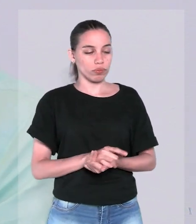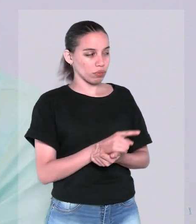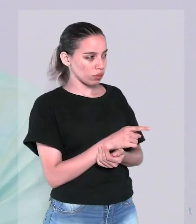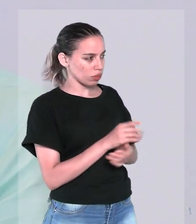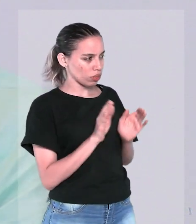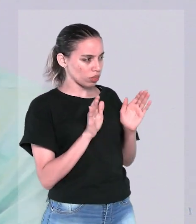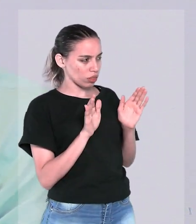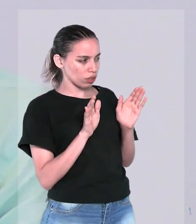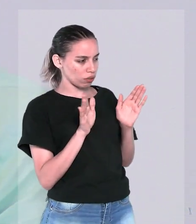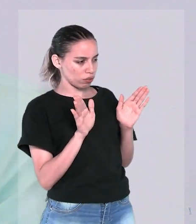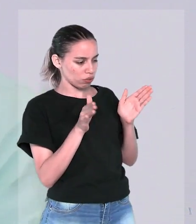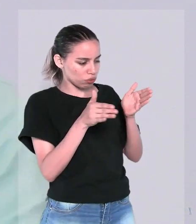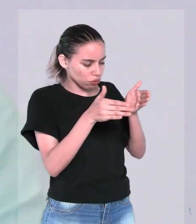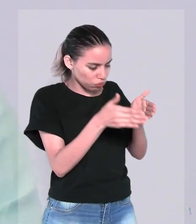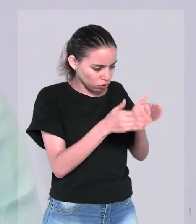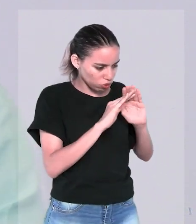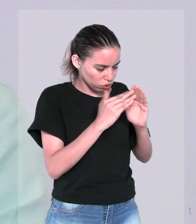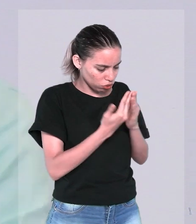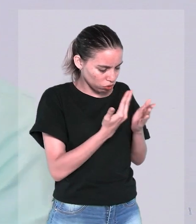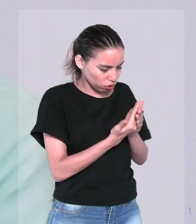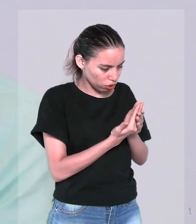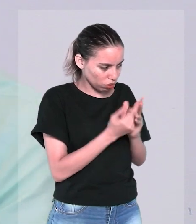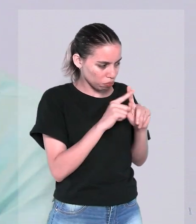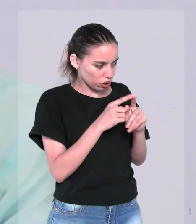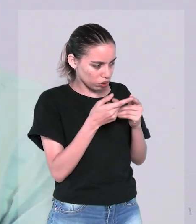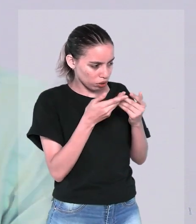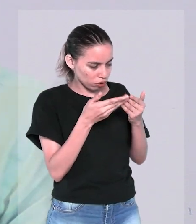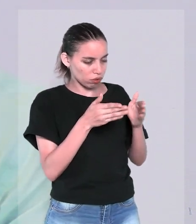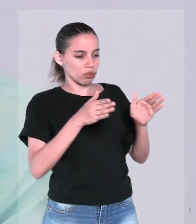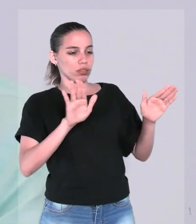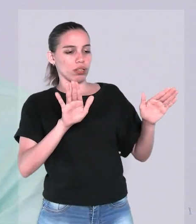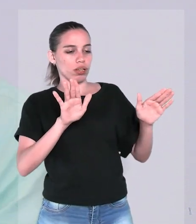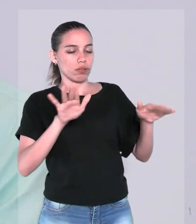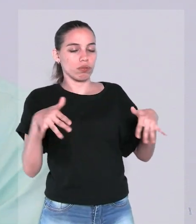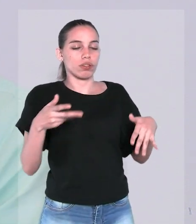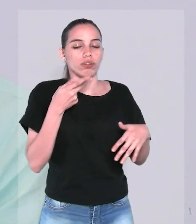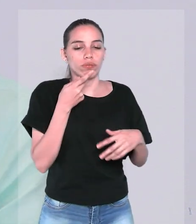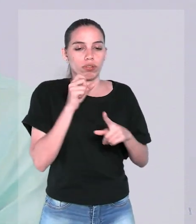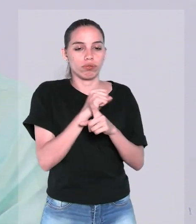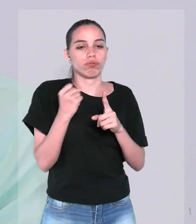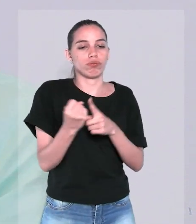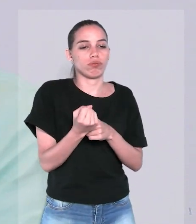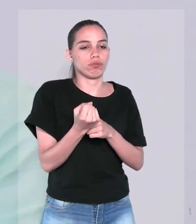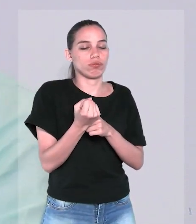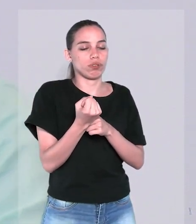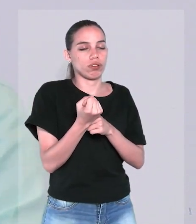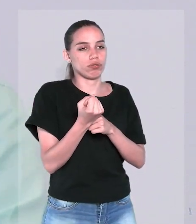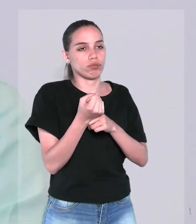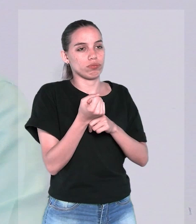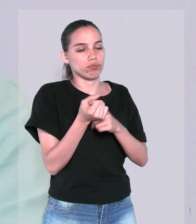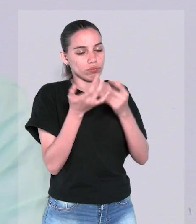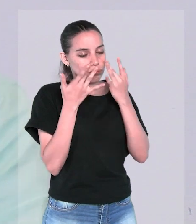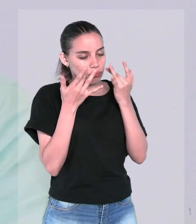gozo em violar. E ele não tem qualquer problema em violar perante todo mundo. Ele gosta do